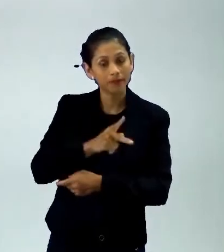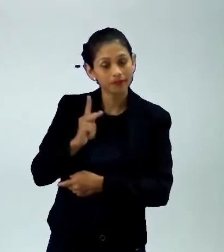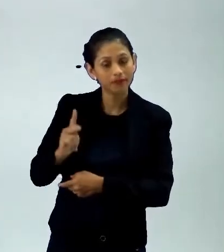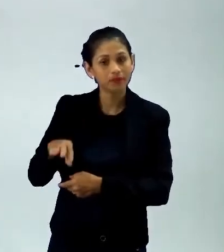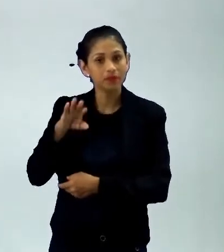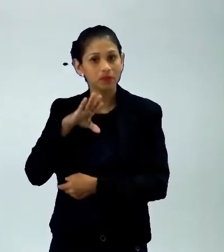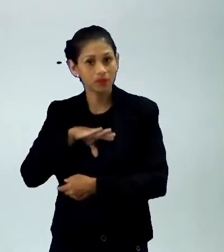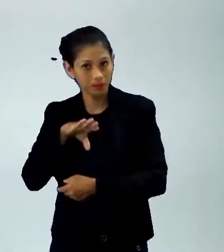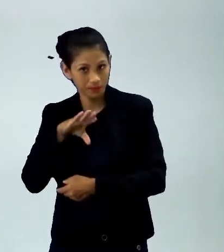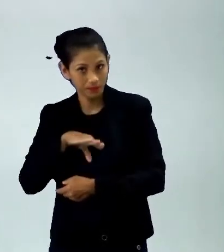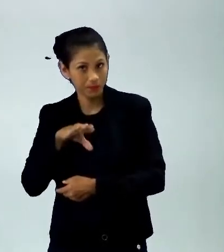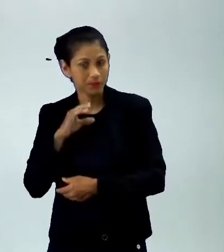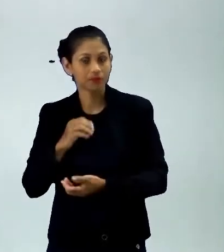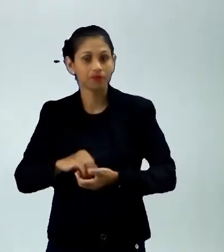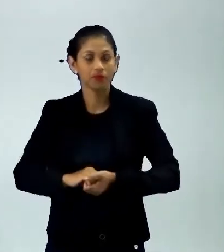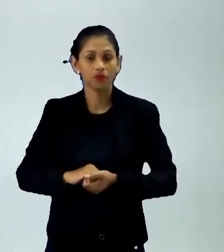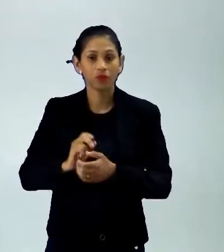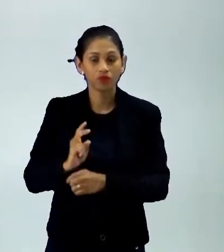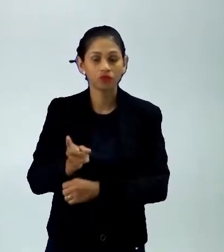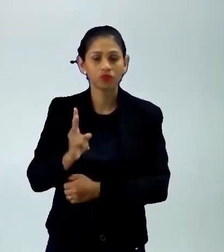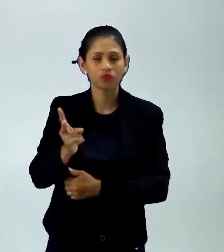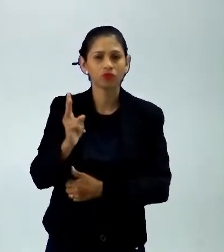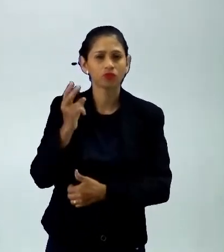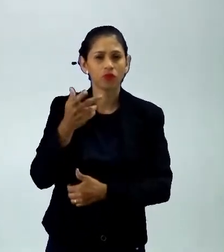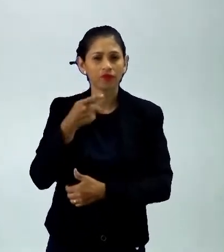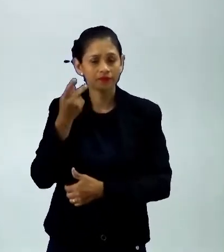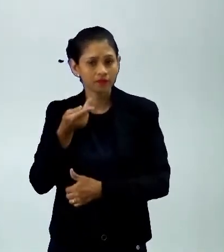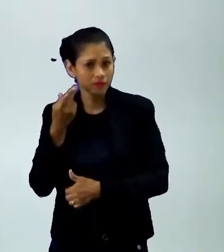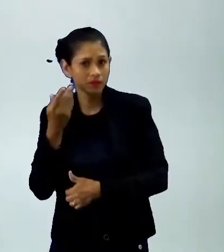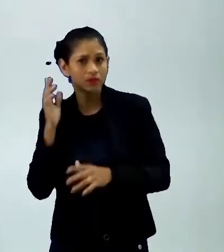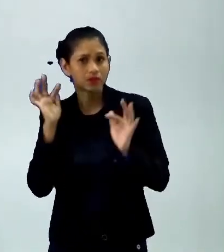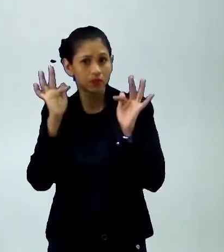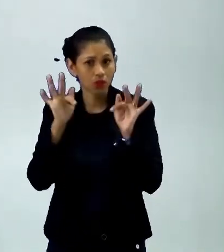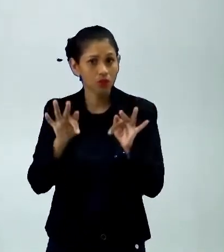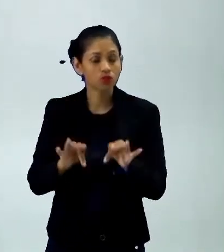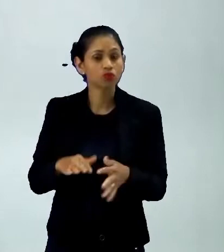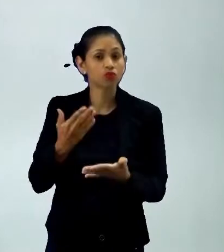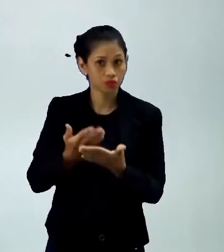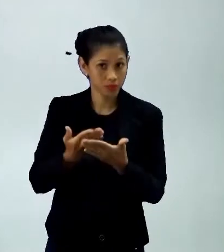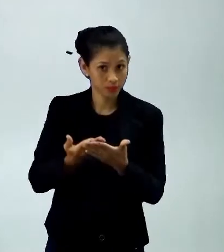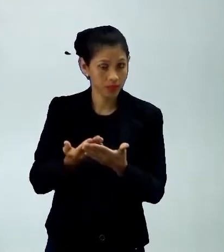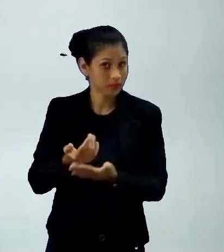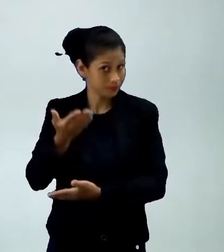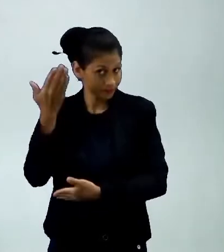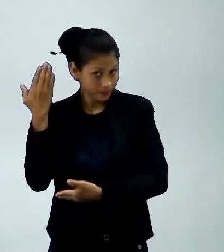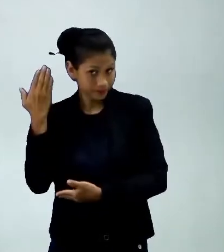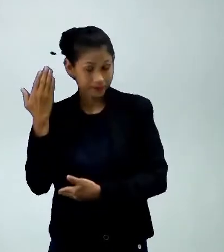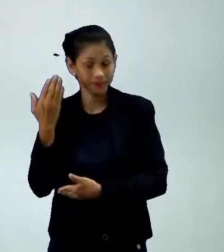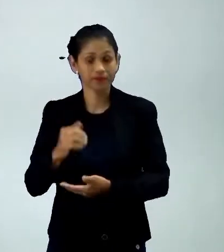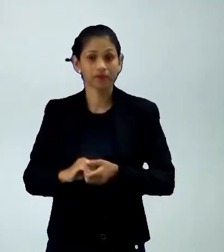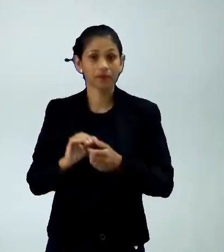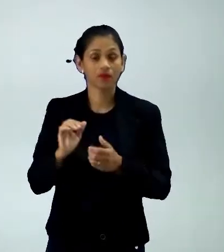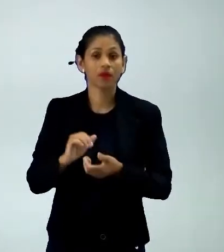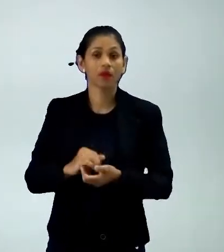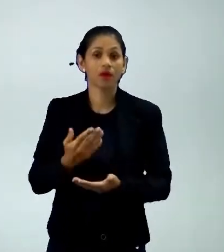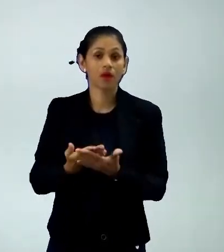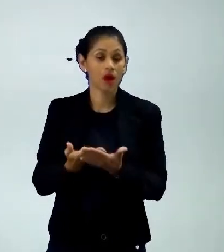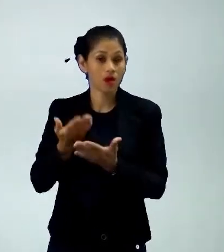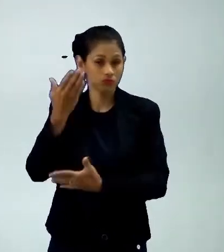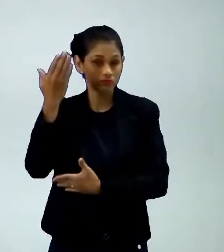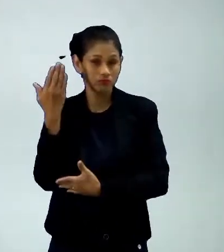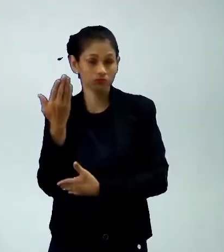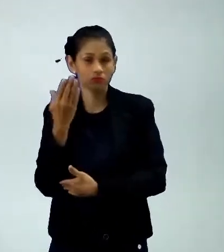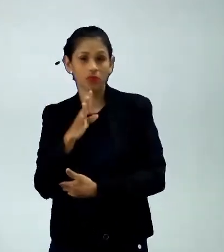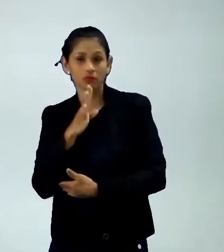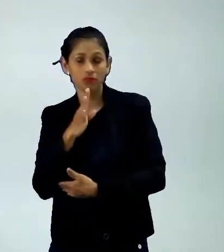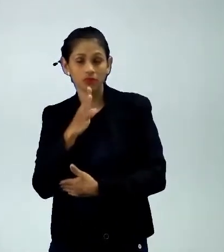vamos dar continuidade ao que estávamos falando na última aula. Na última aula, conhecemos um pouquinho sobre algumas